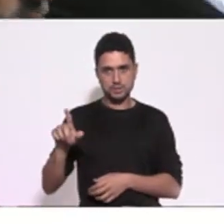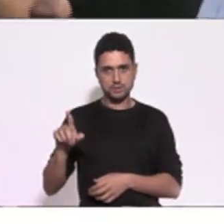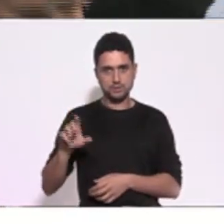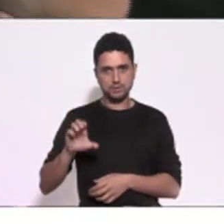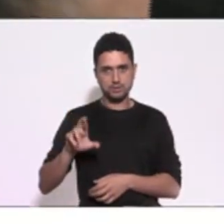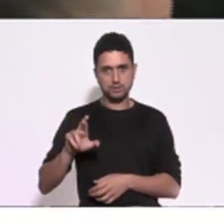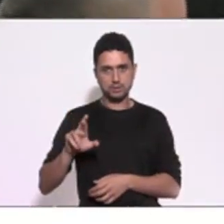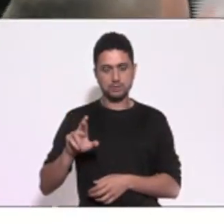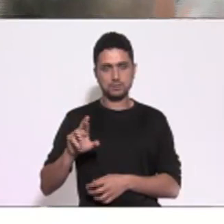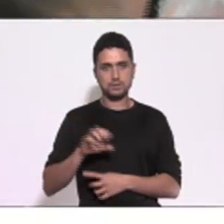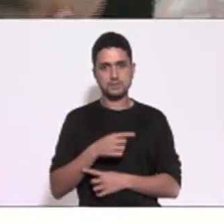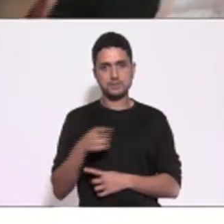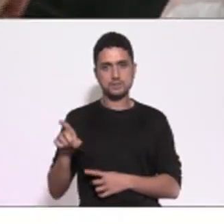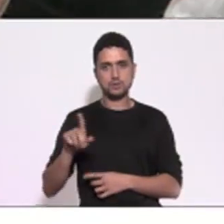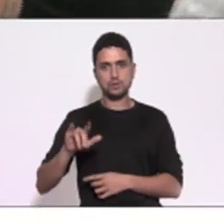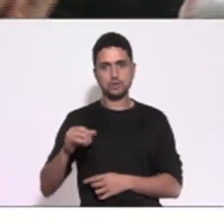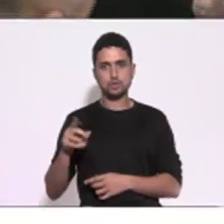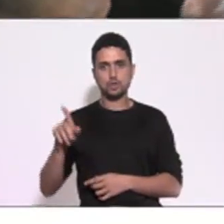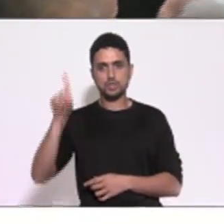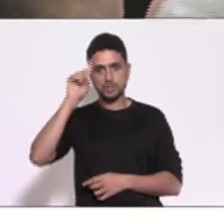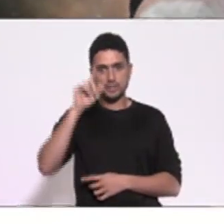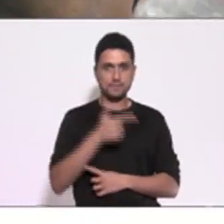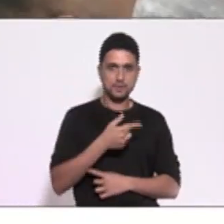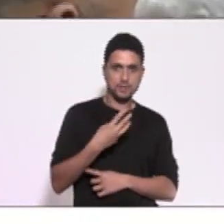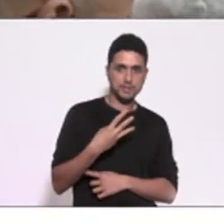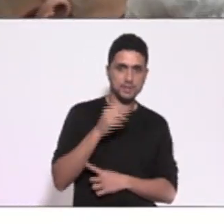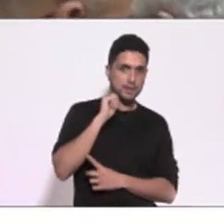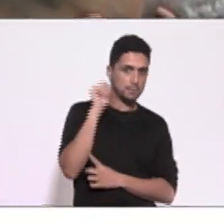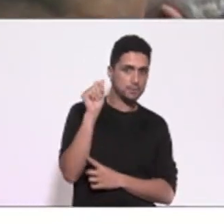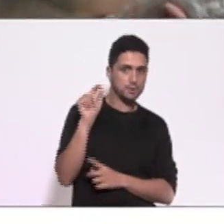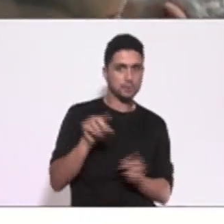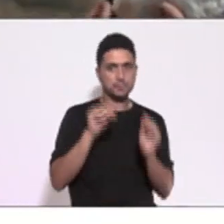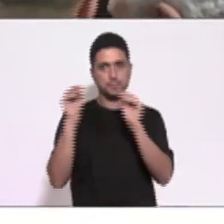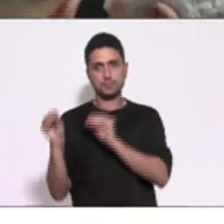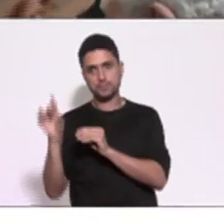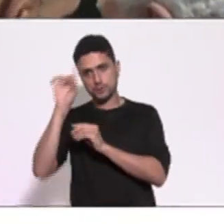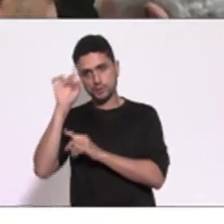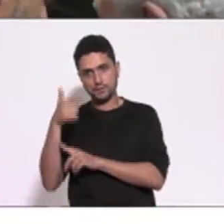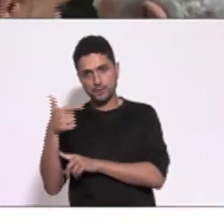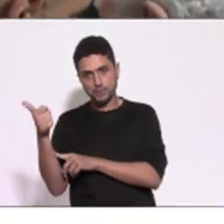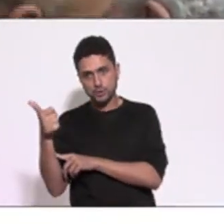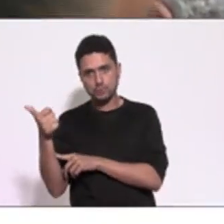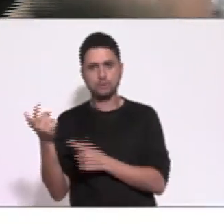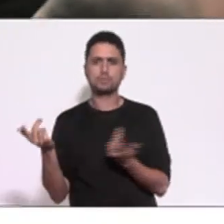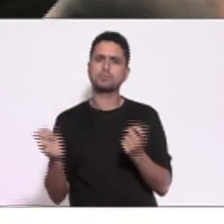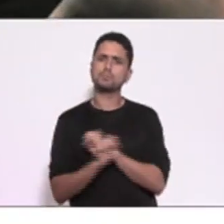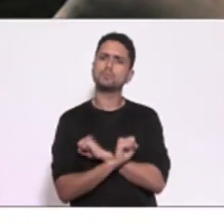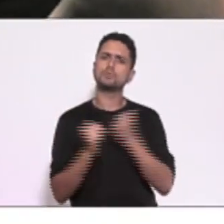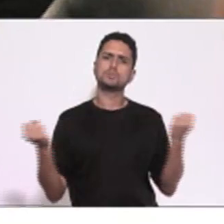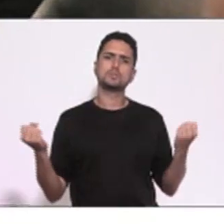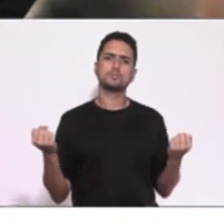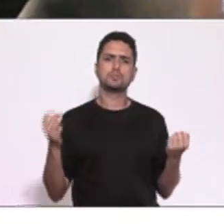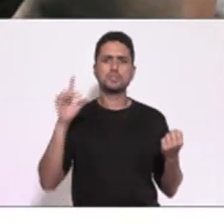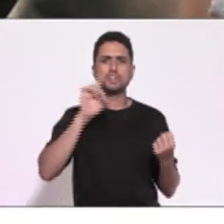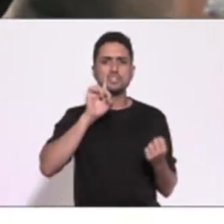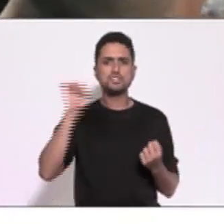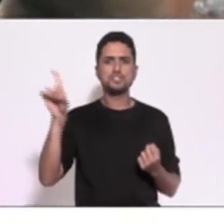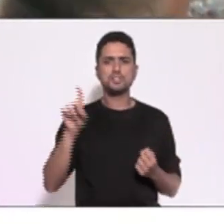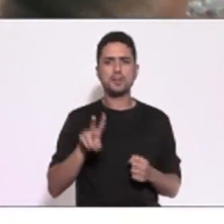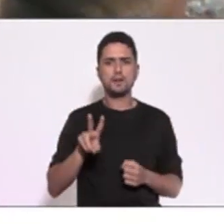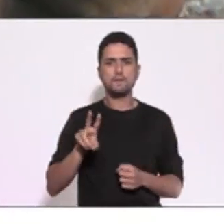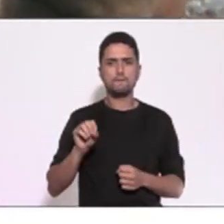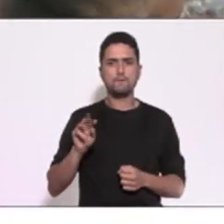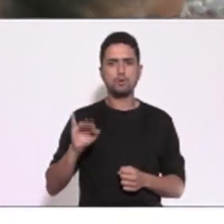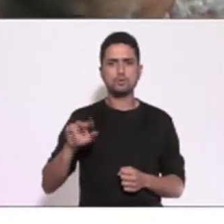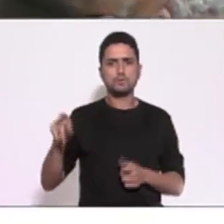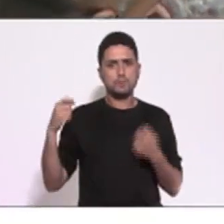é 23 de abril, no dia 21, impossível. Data votiva tem que ser